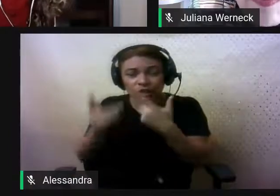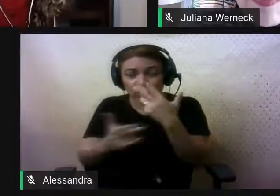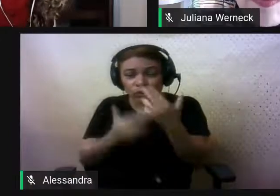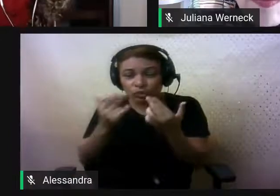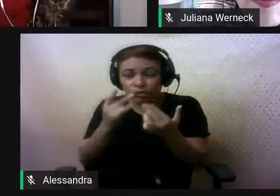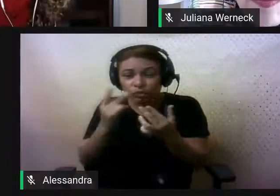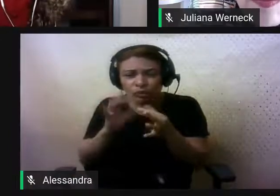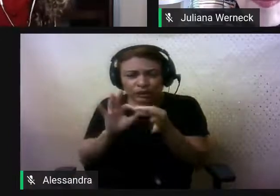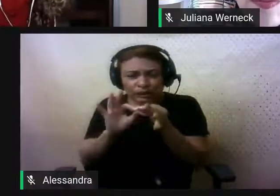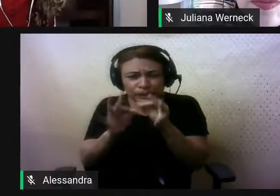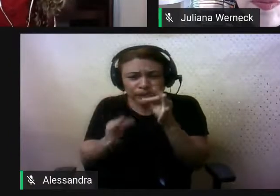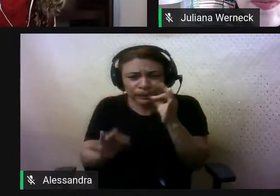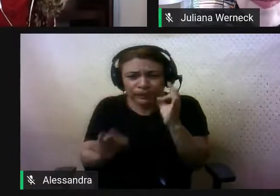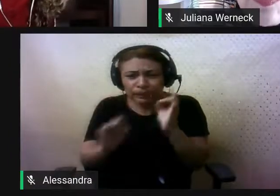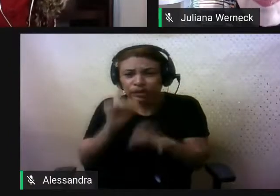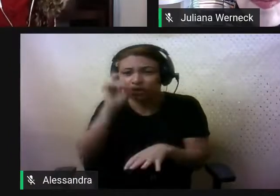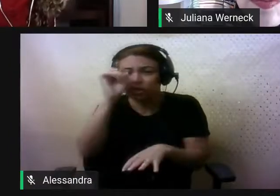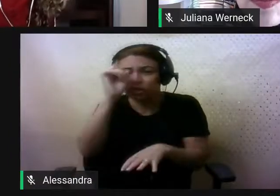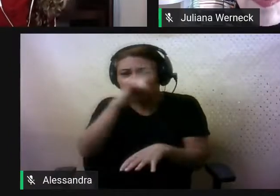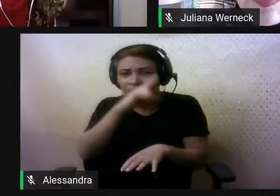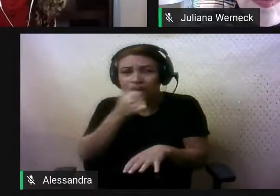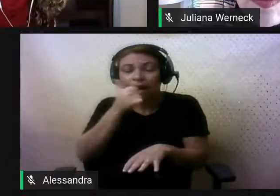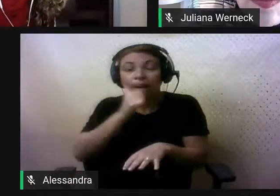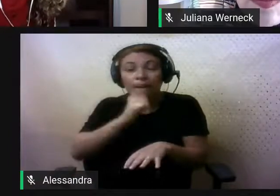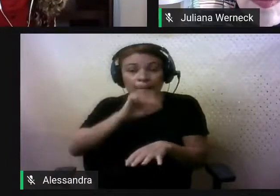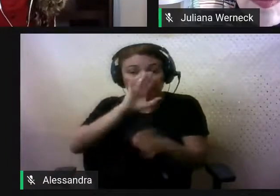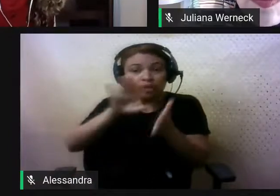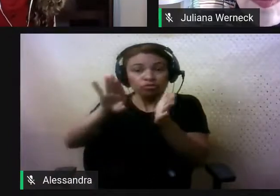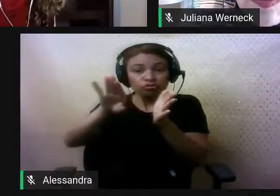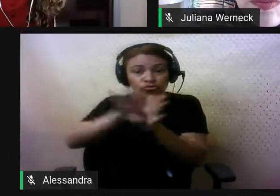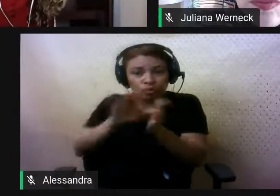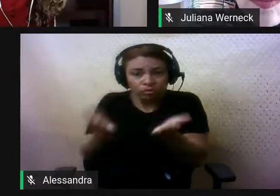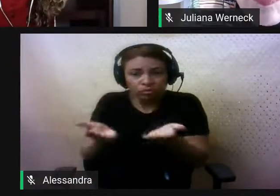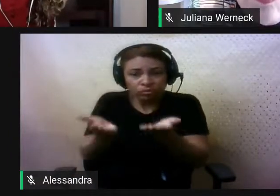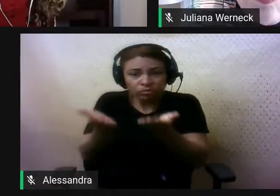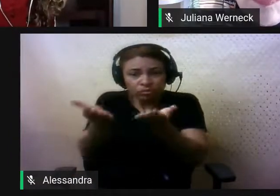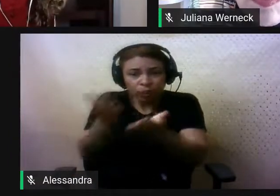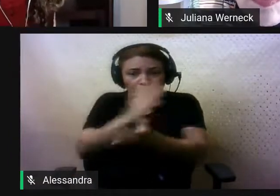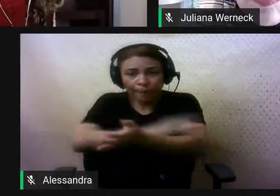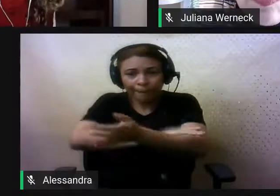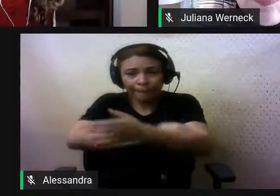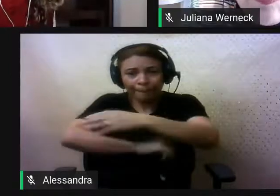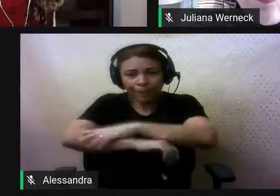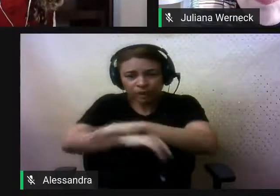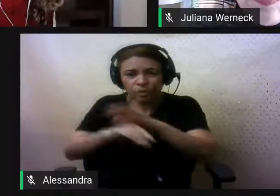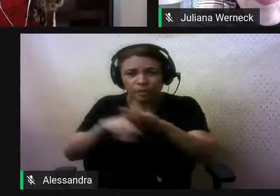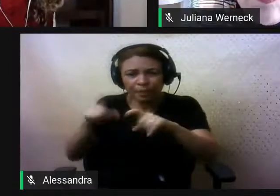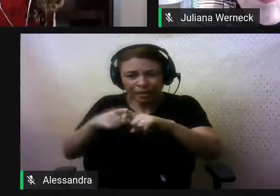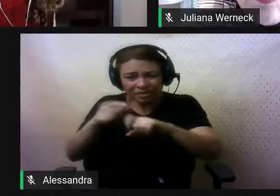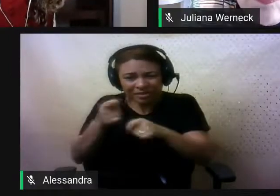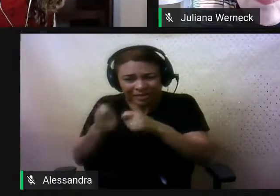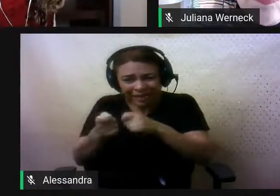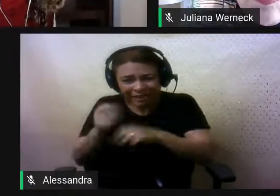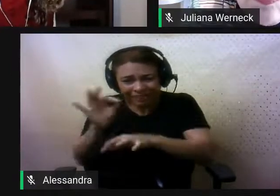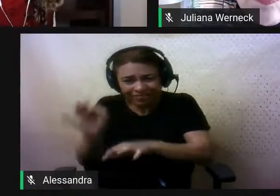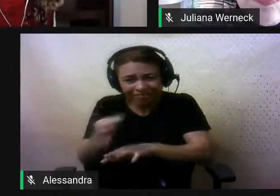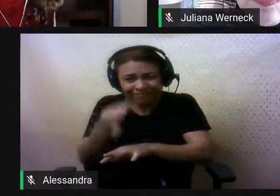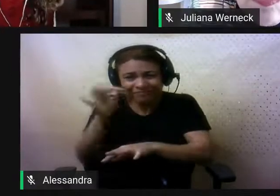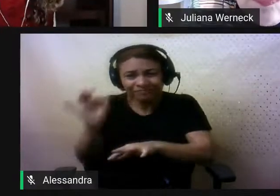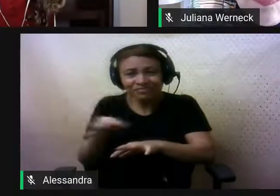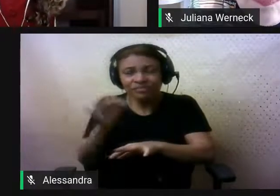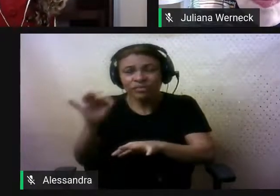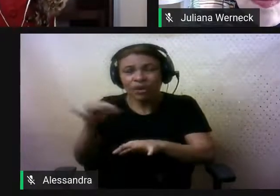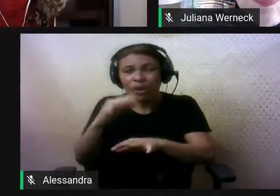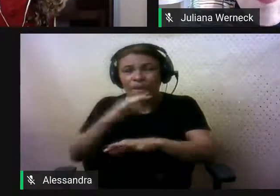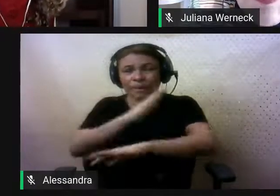delicada. Depois a minha mãe chegou, ela ainda entregou os braços, os médicos tentaram recolocar, mas eles explicaram que como o braço tinha